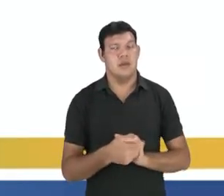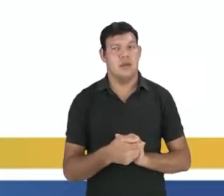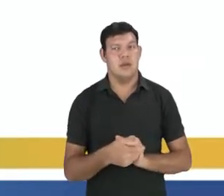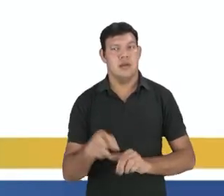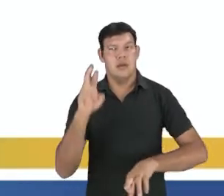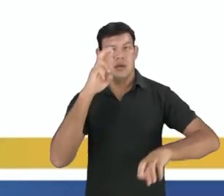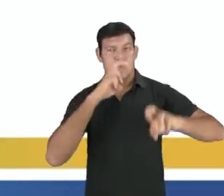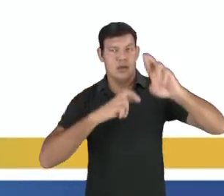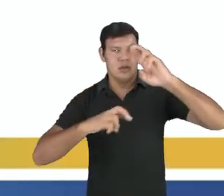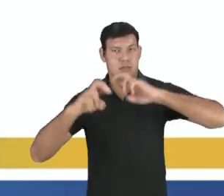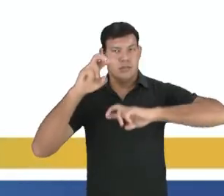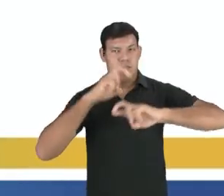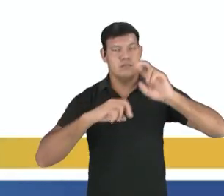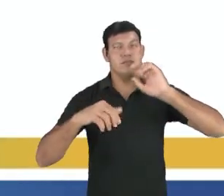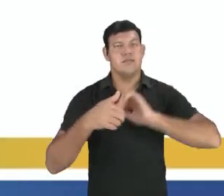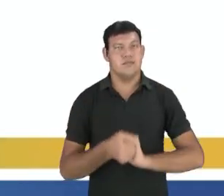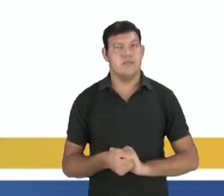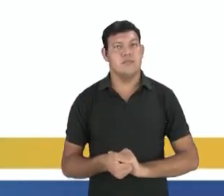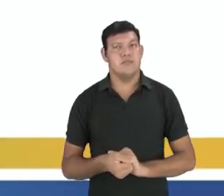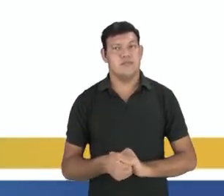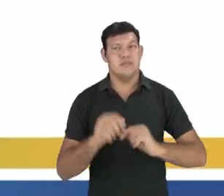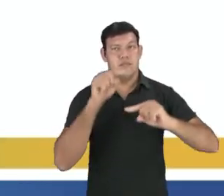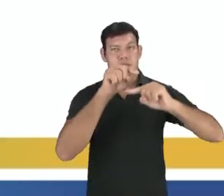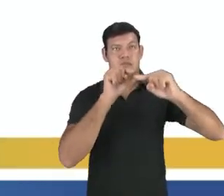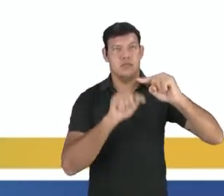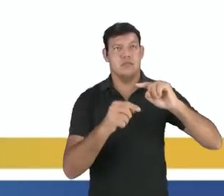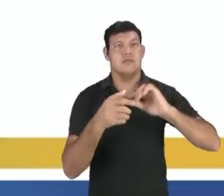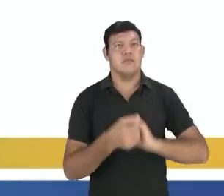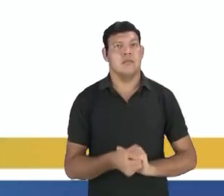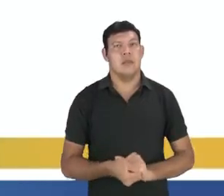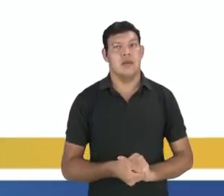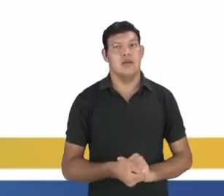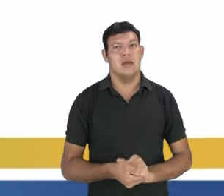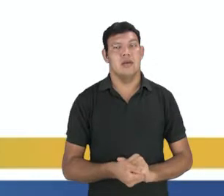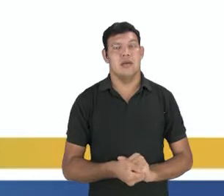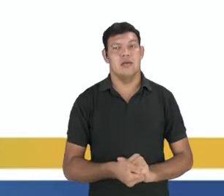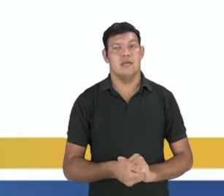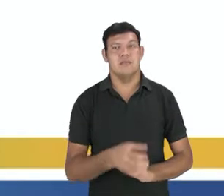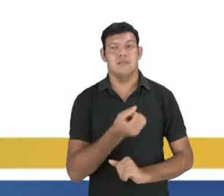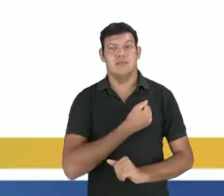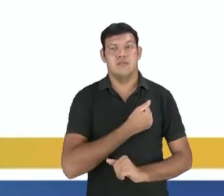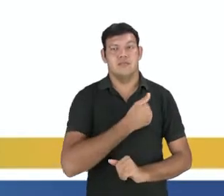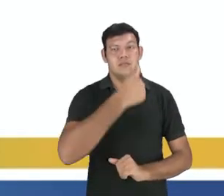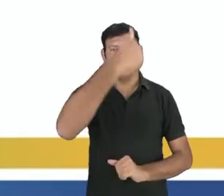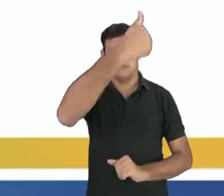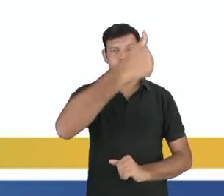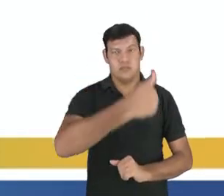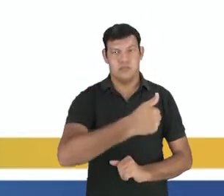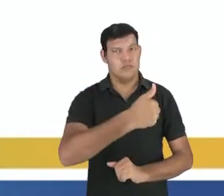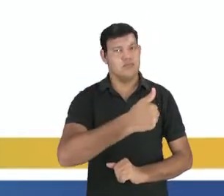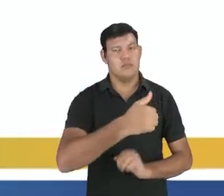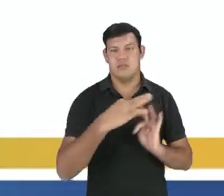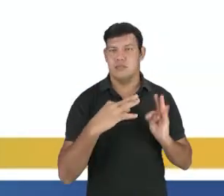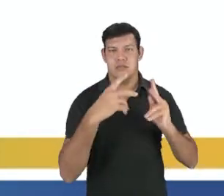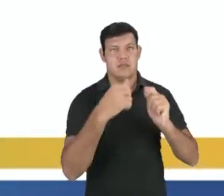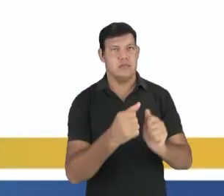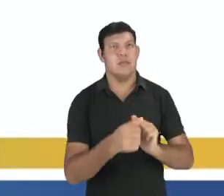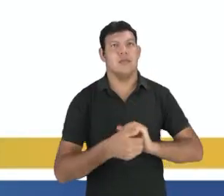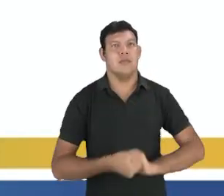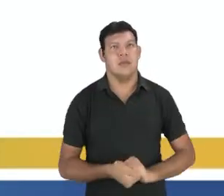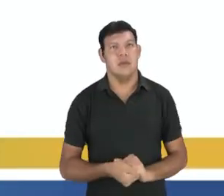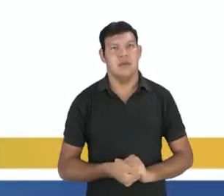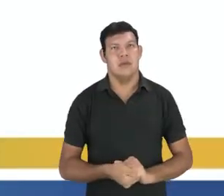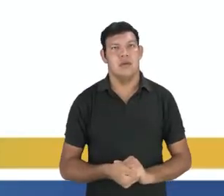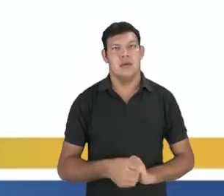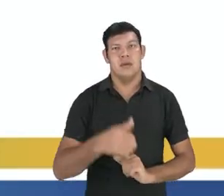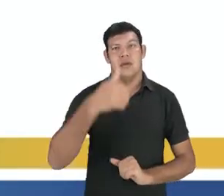aqui nos divisores, eu tenho, o 1 é divisor de todo mundo. E o próprio número, o 10, o 15 e o 20. Mas